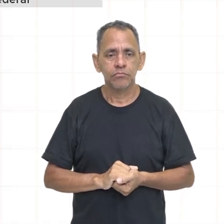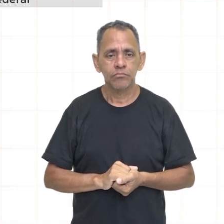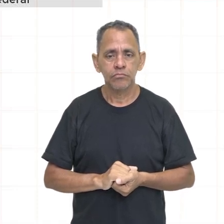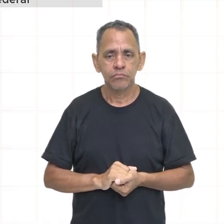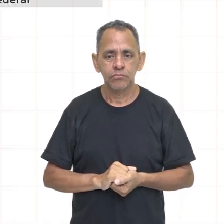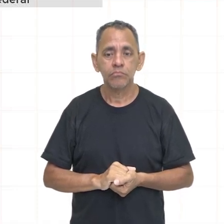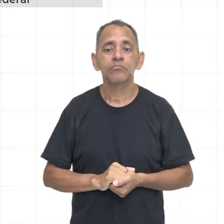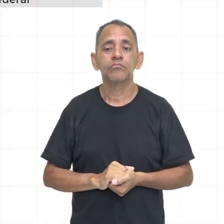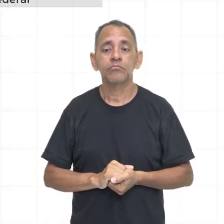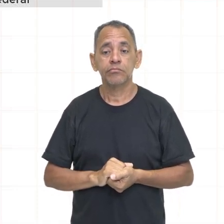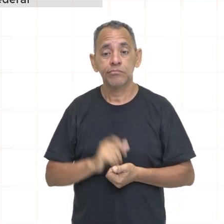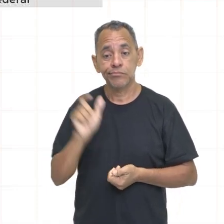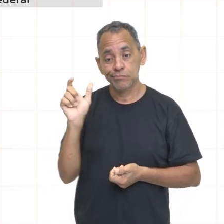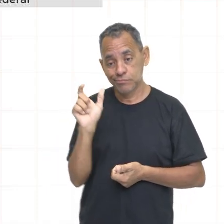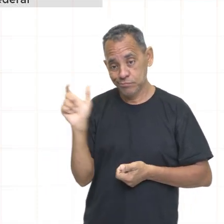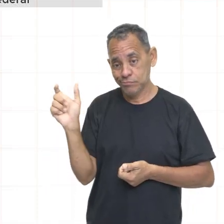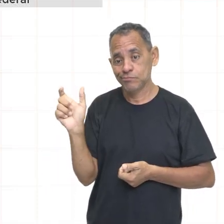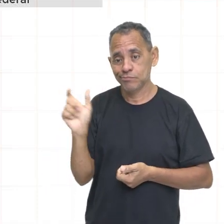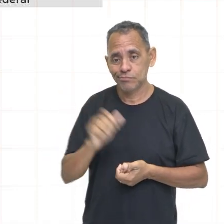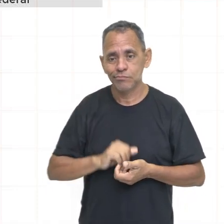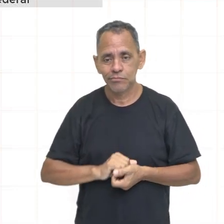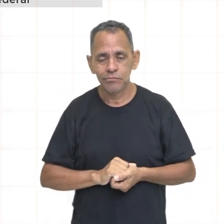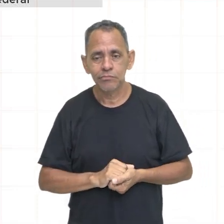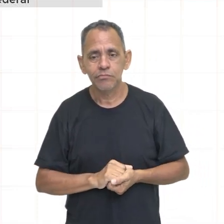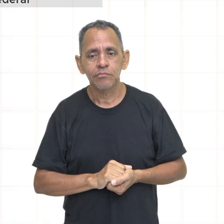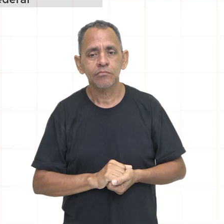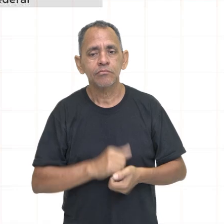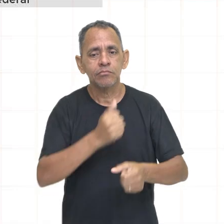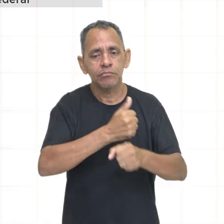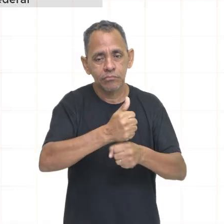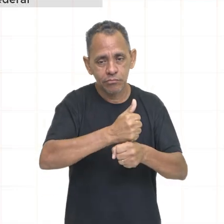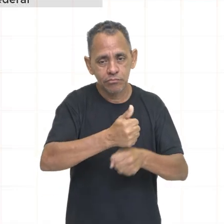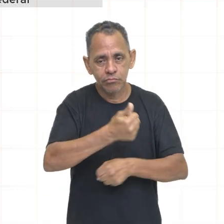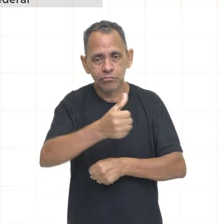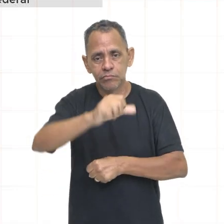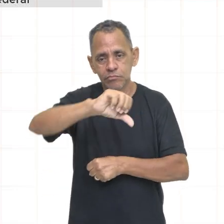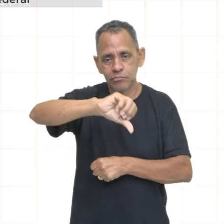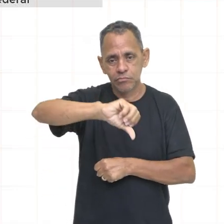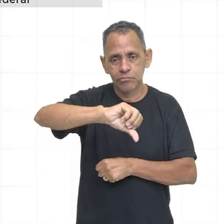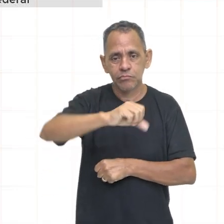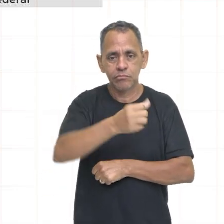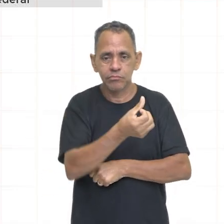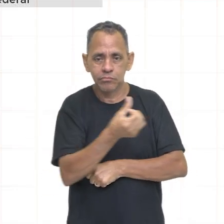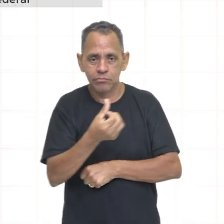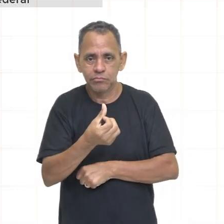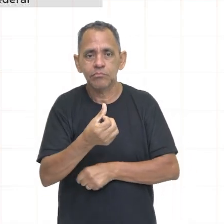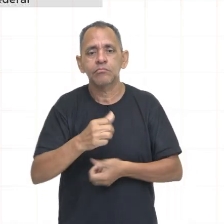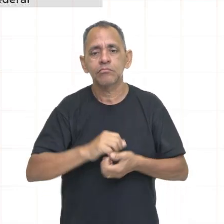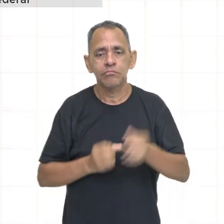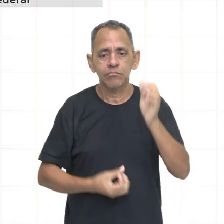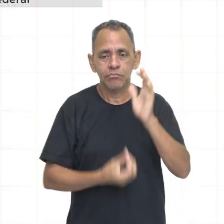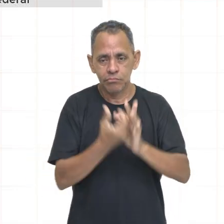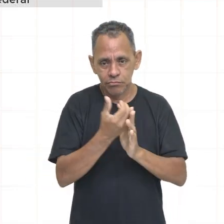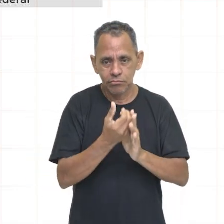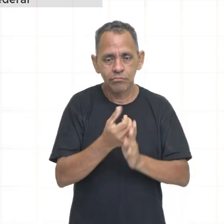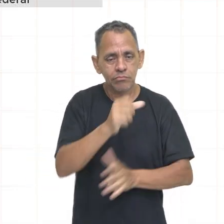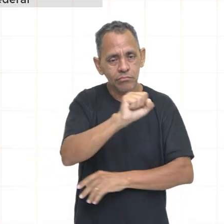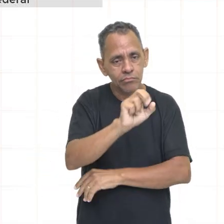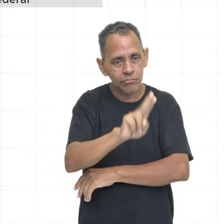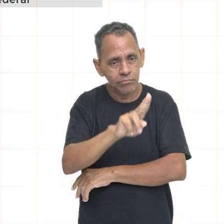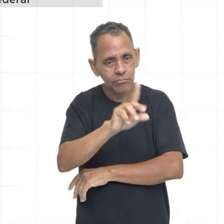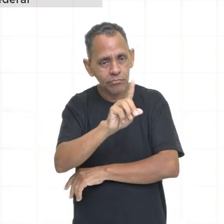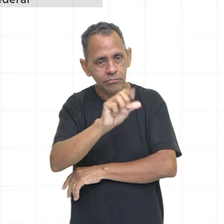de Desenvolvimento da Amazônia. Em 1966, é criada a Superintendência de Desenvolvimento